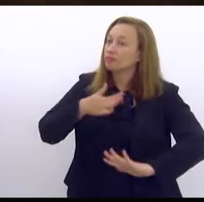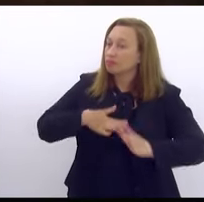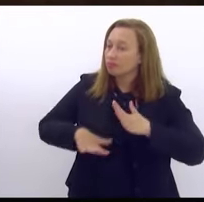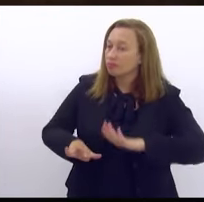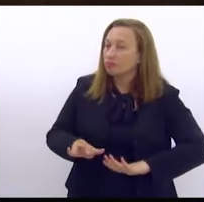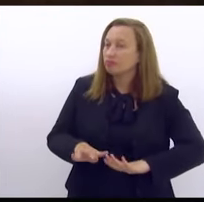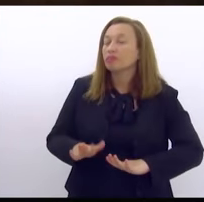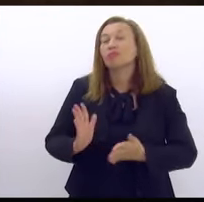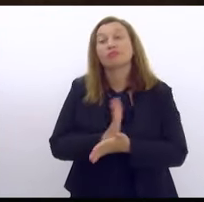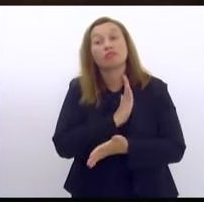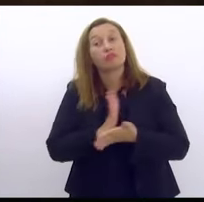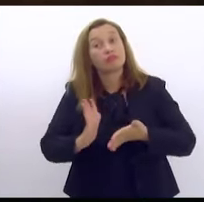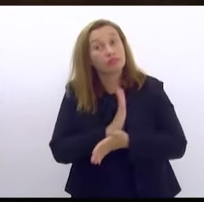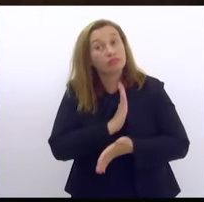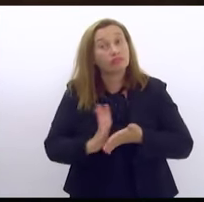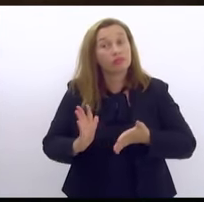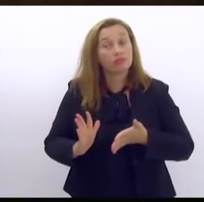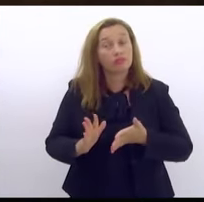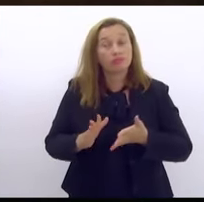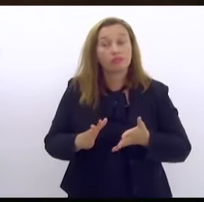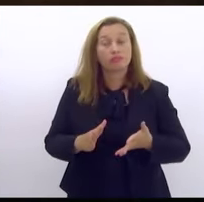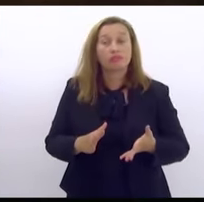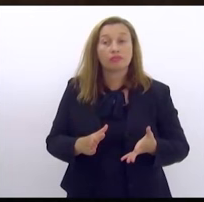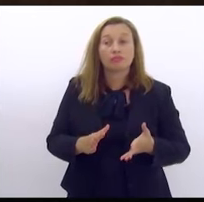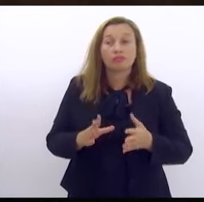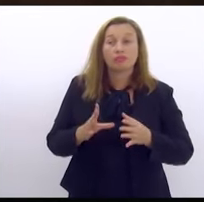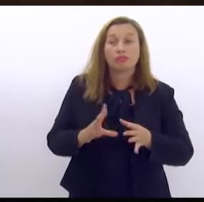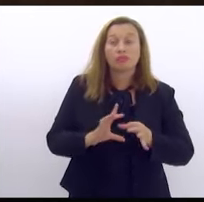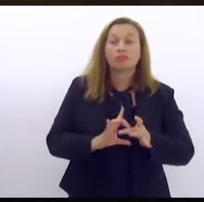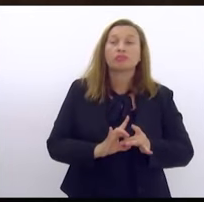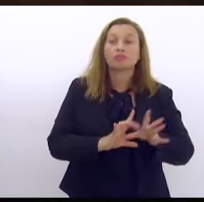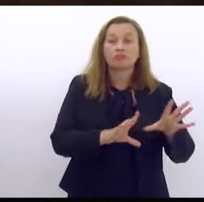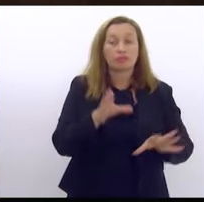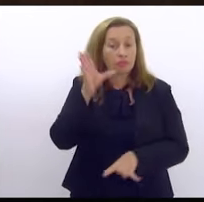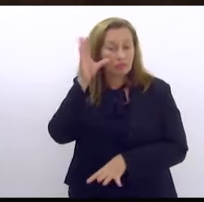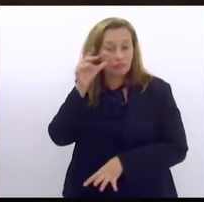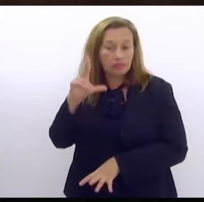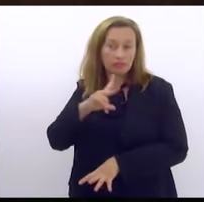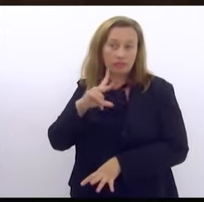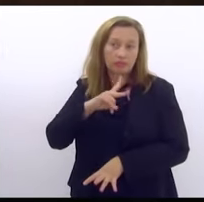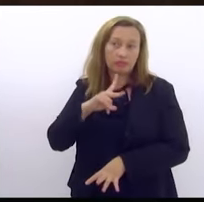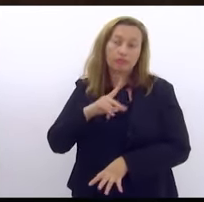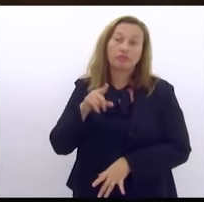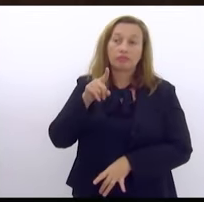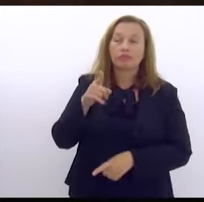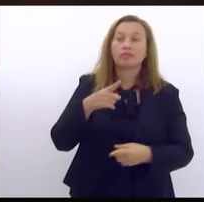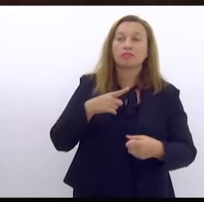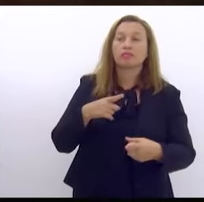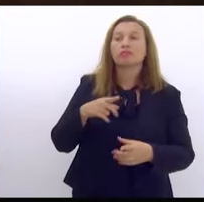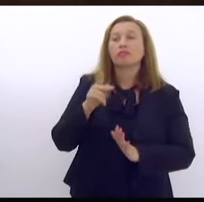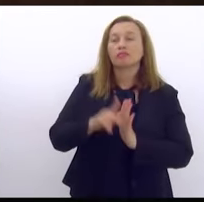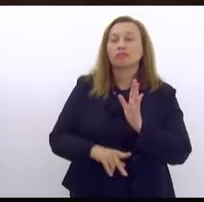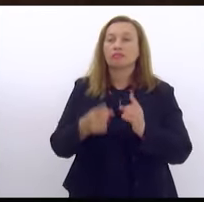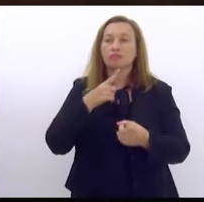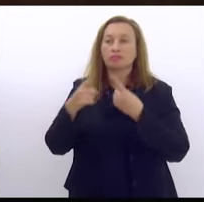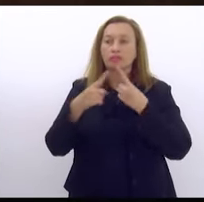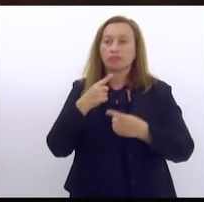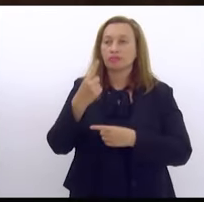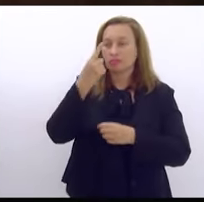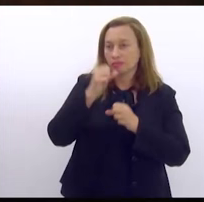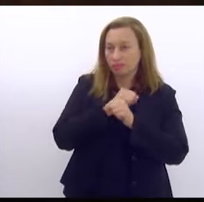muitas vezes deixando de lado interesses pessoais, porque esse projeto está sendo discutido no âmbito da CCJ há um